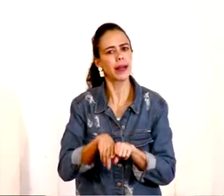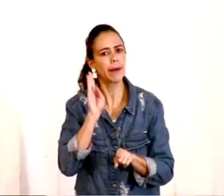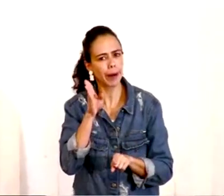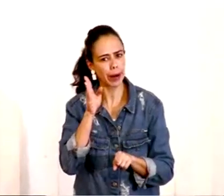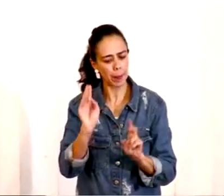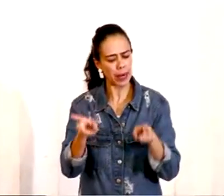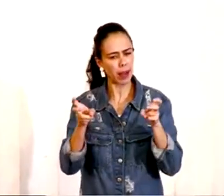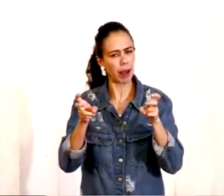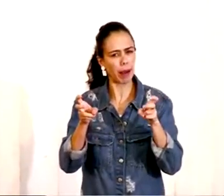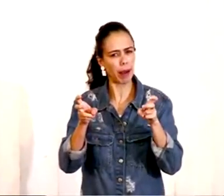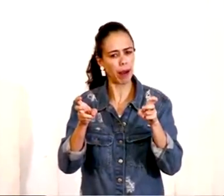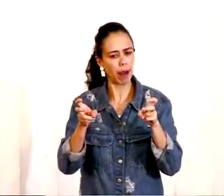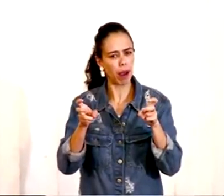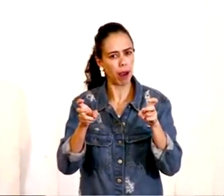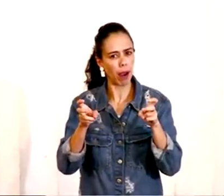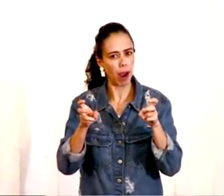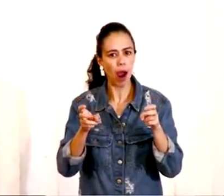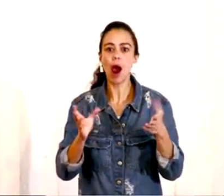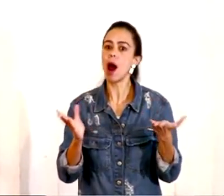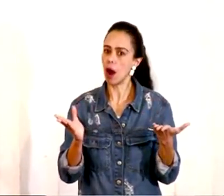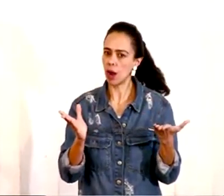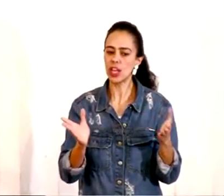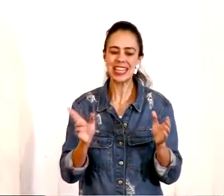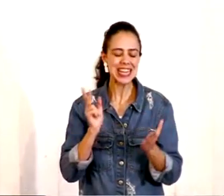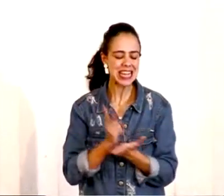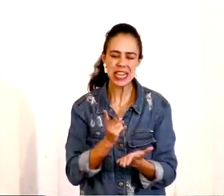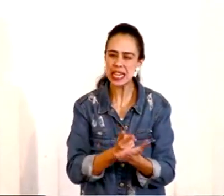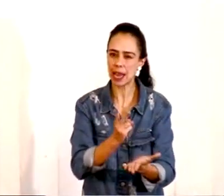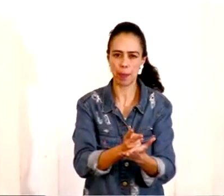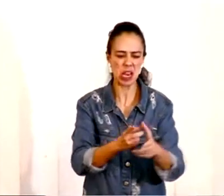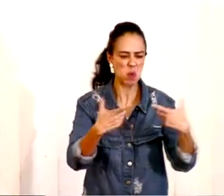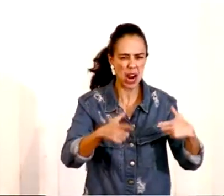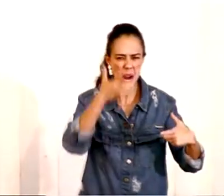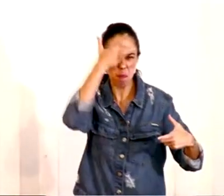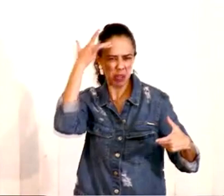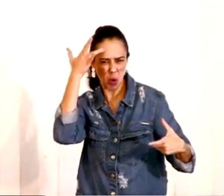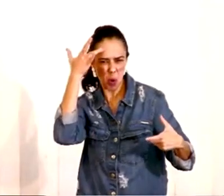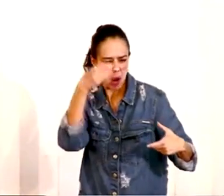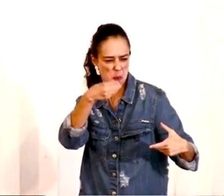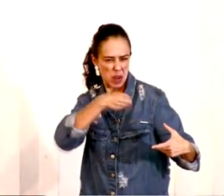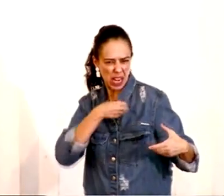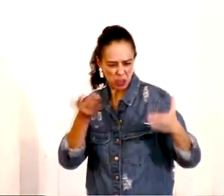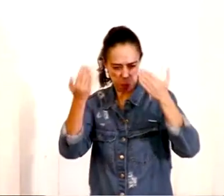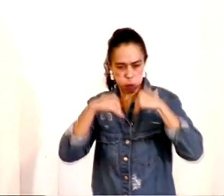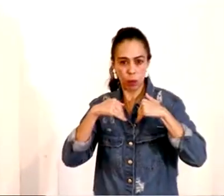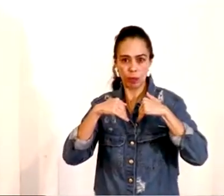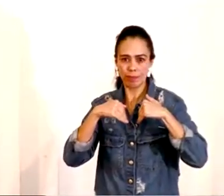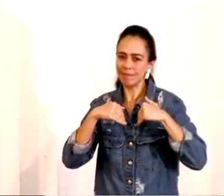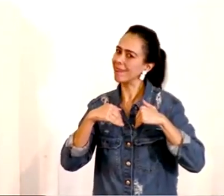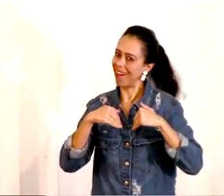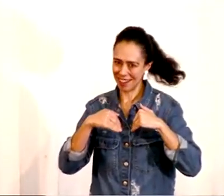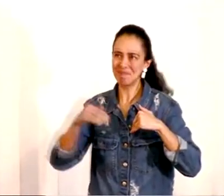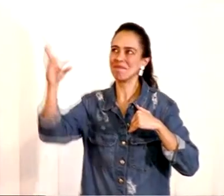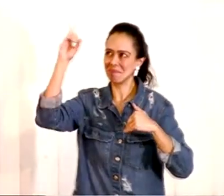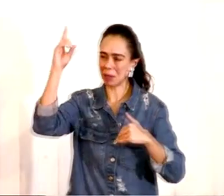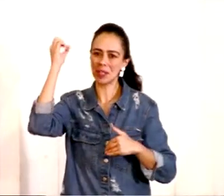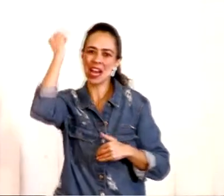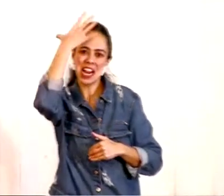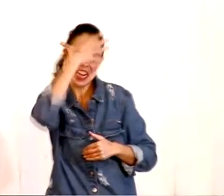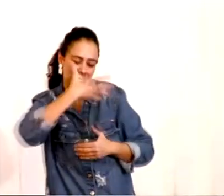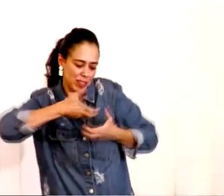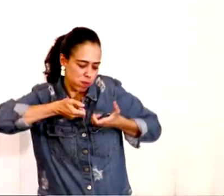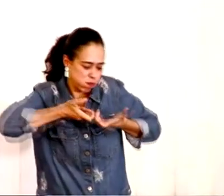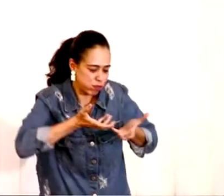pecado, existe Deus mostrando a graça do arrependimento. E Deus, na